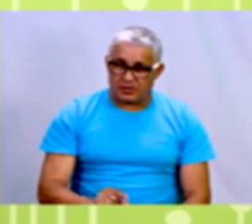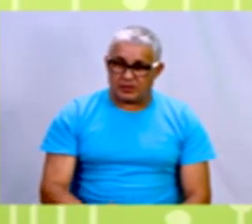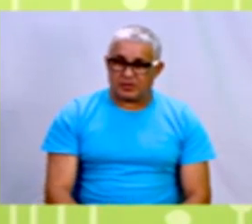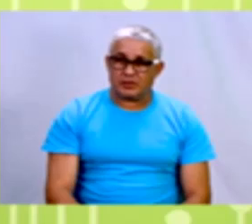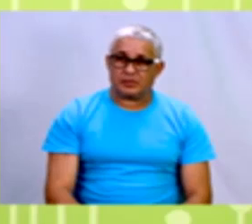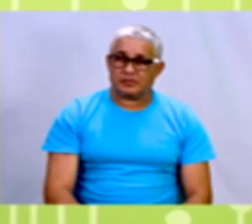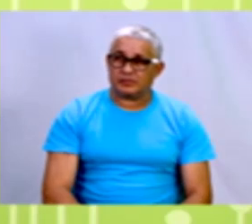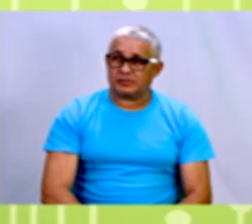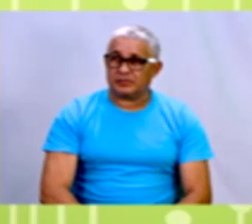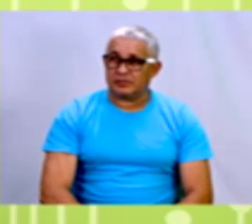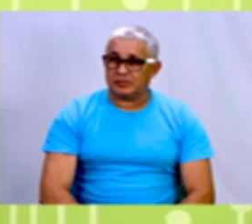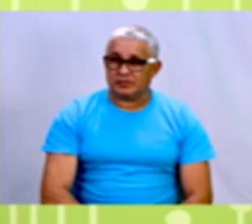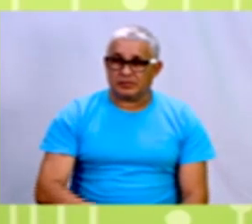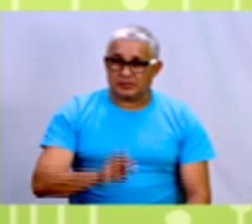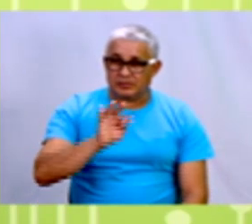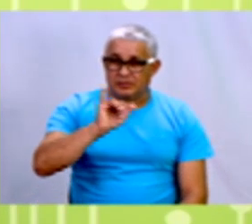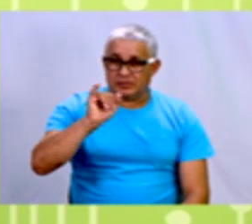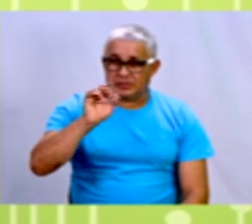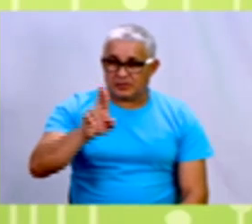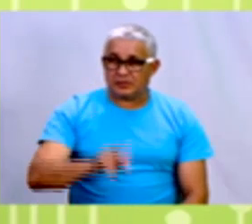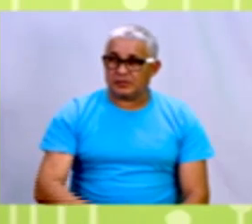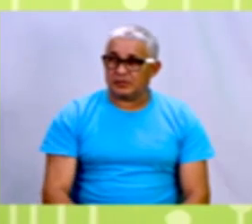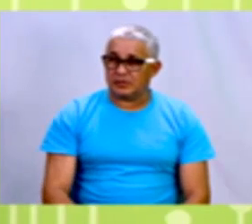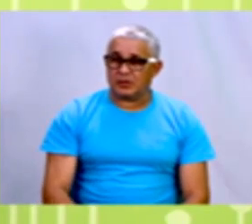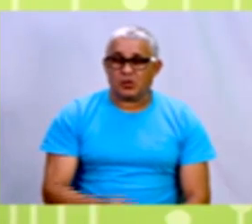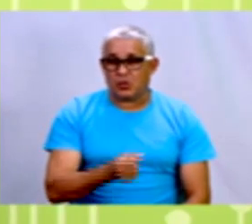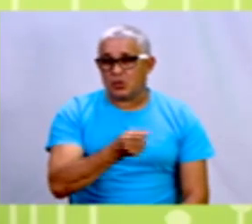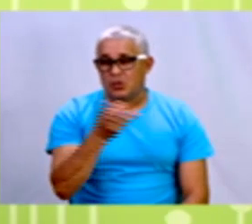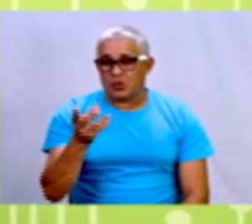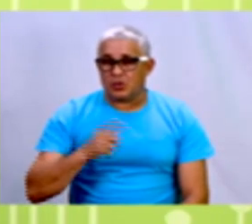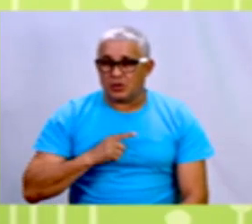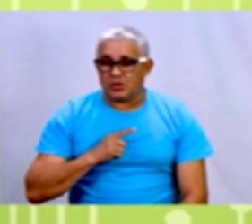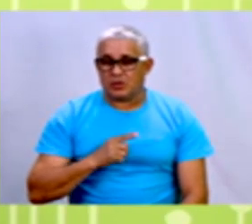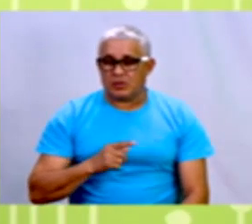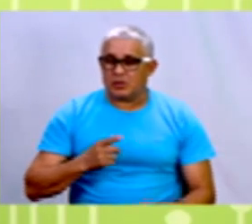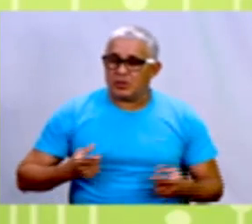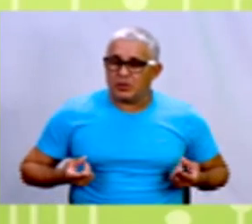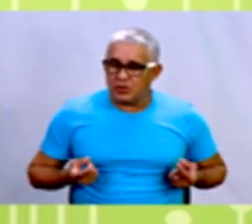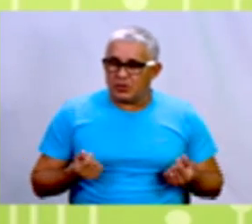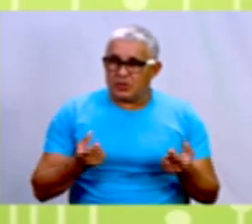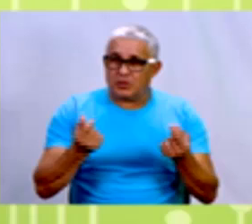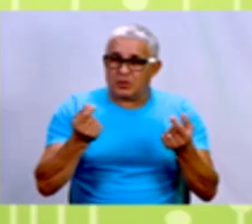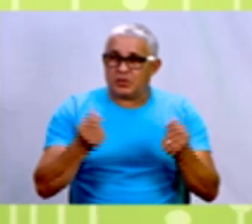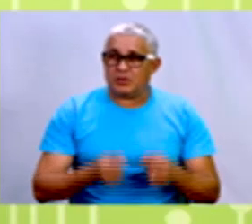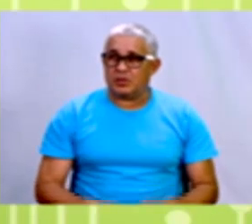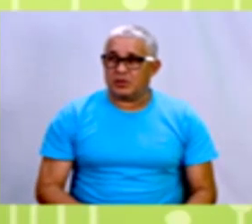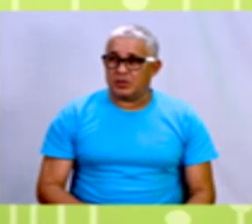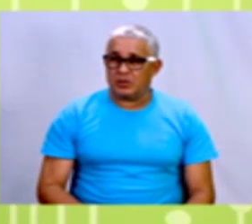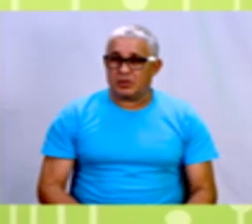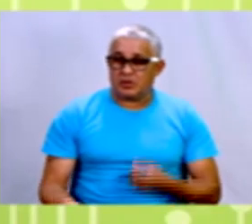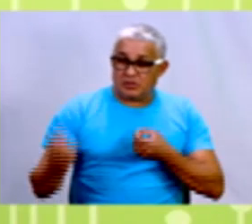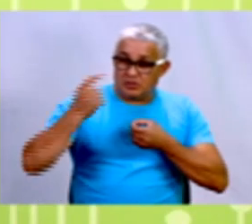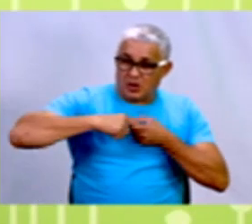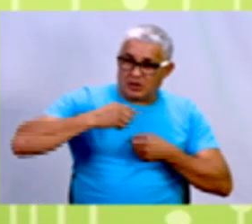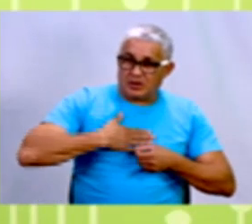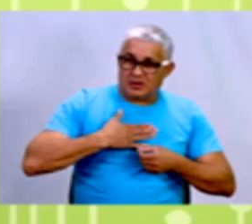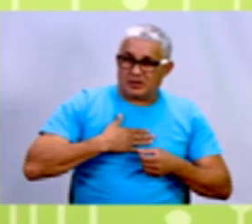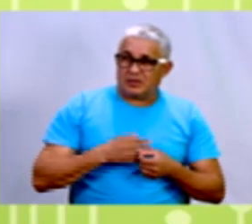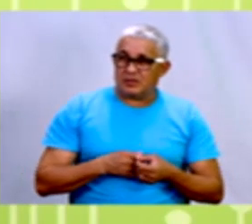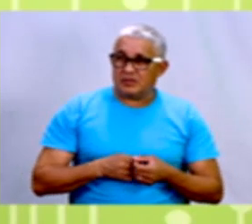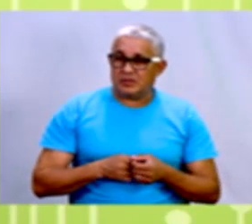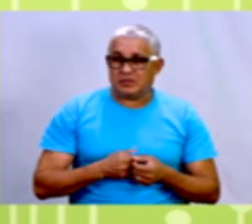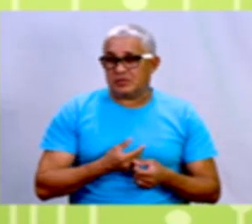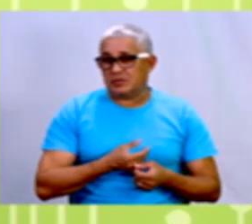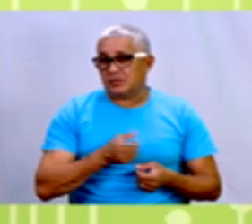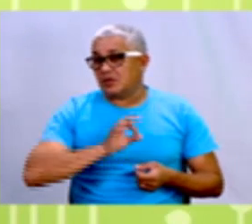retorno, né? É assim, o que saiu do meu bolso está sendo remunerado para mim? Qual é o